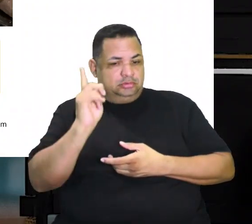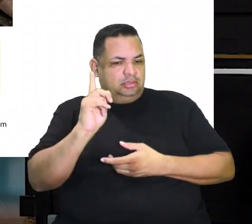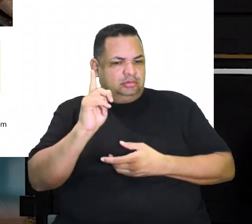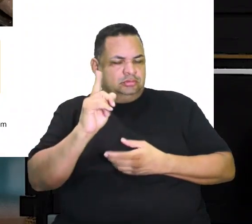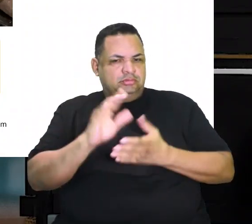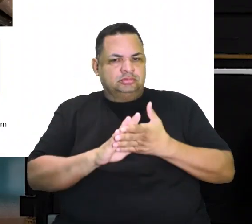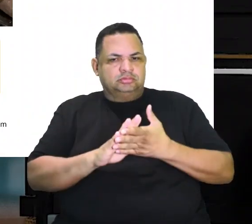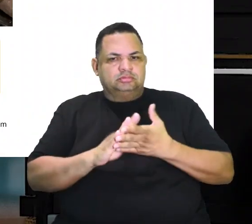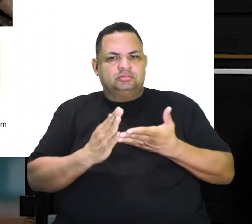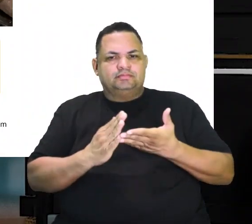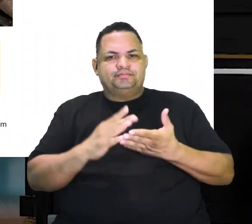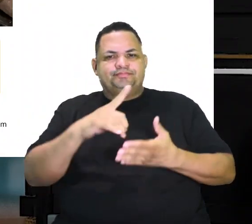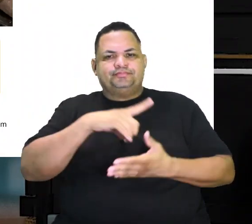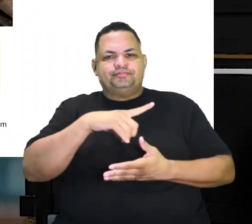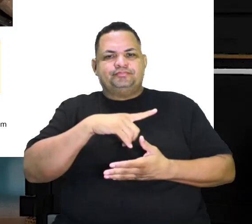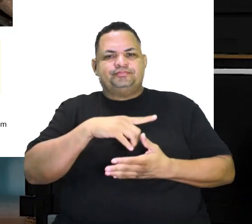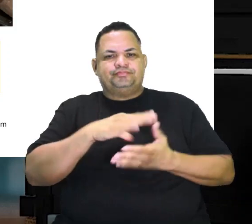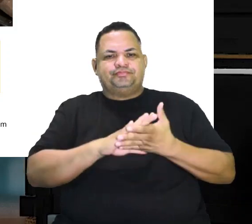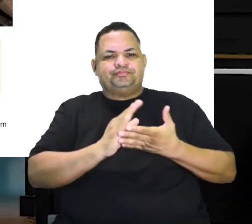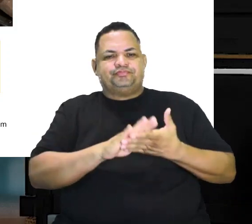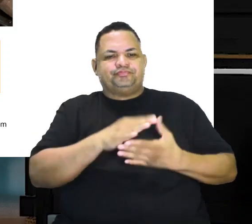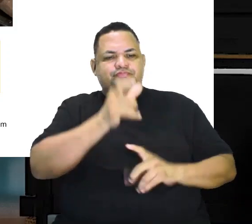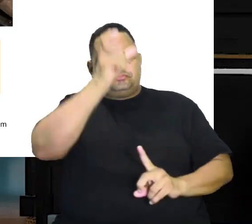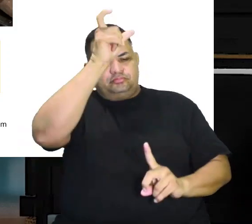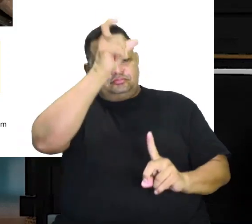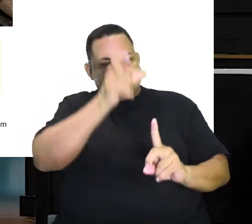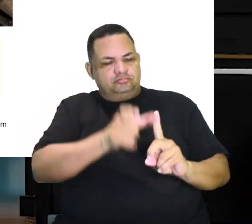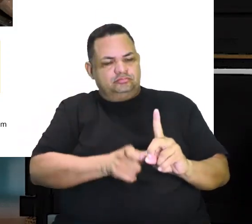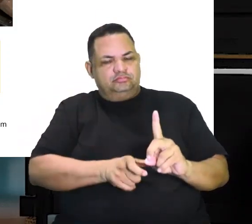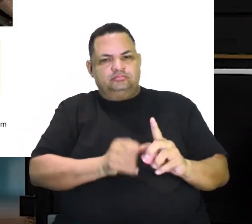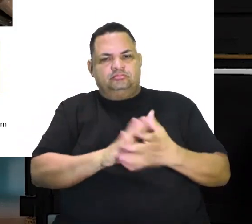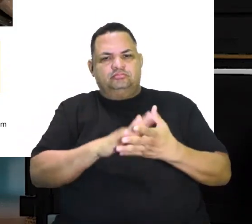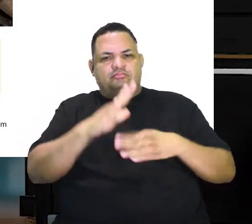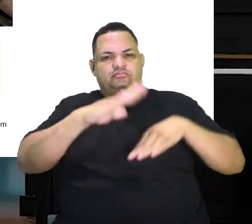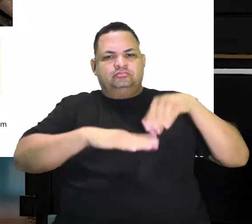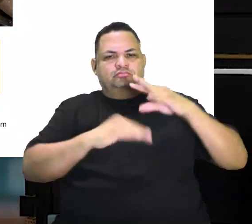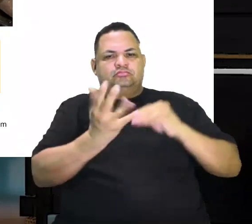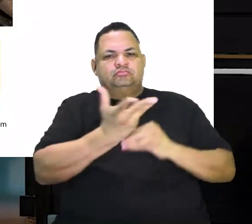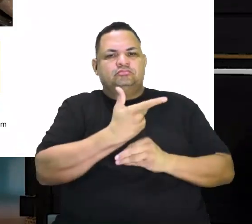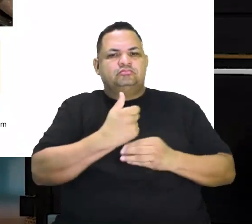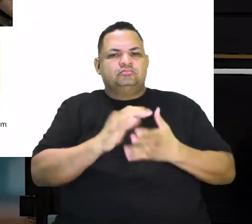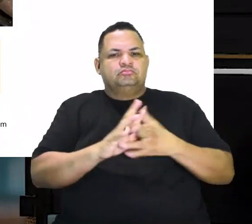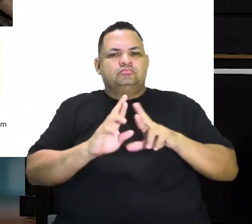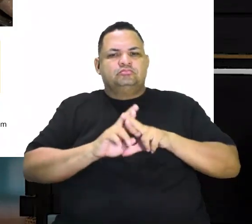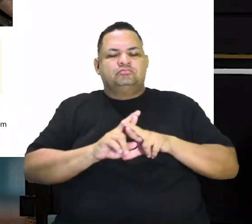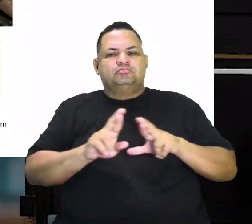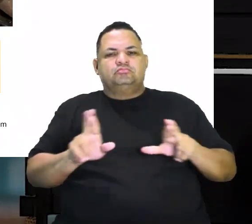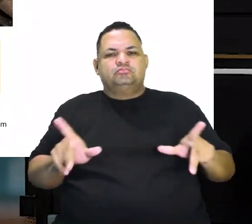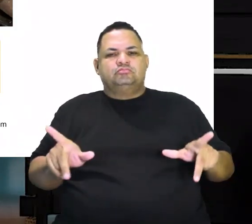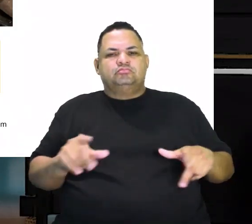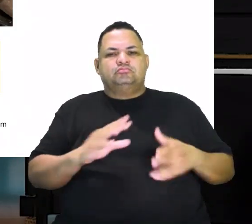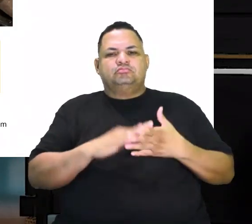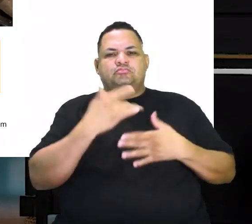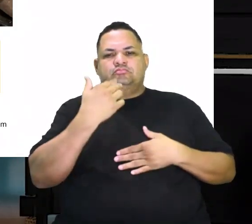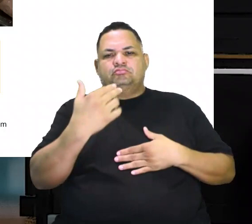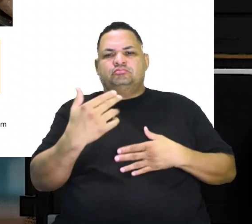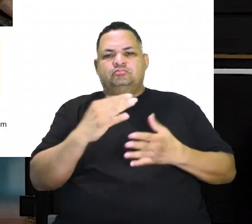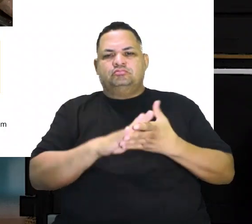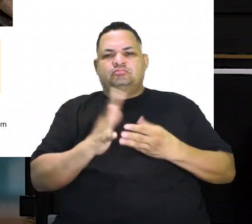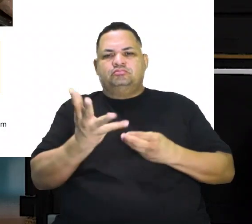né? A arte que tem a figura do artista, que tem as várias linguagens e que a arte tem